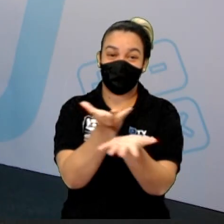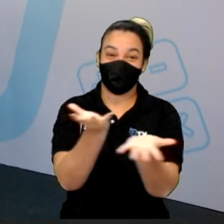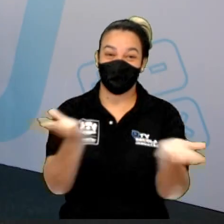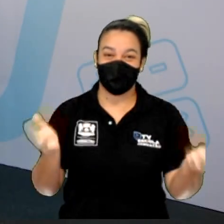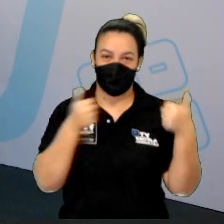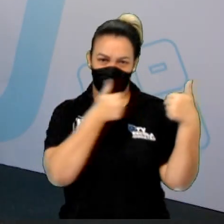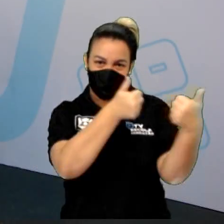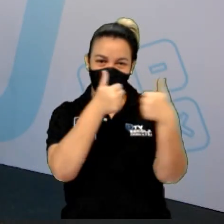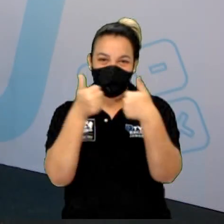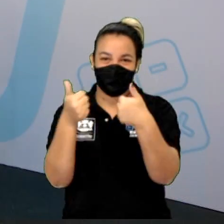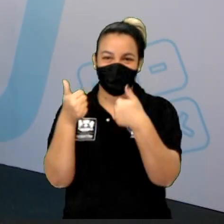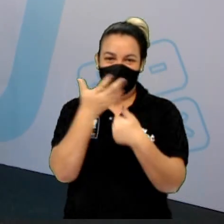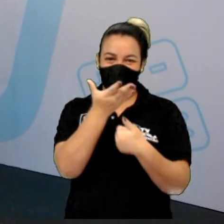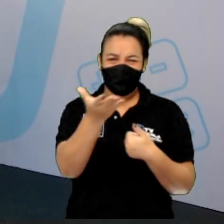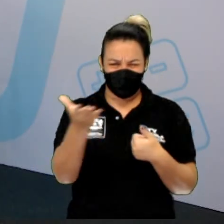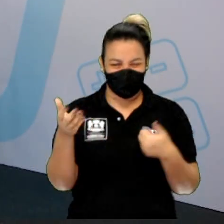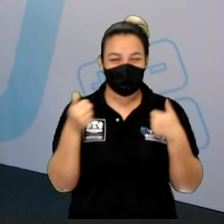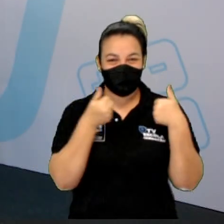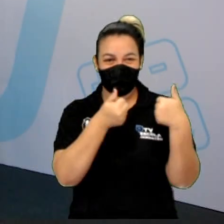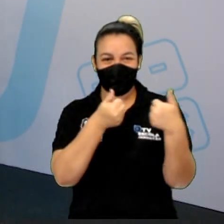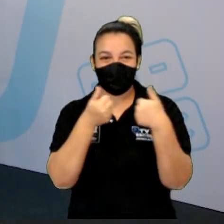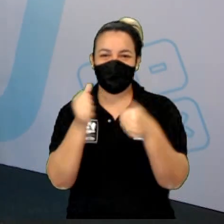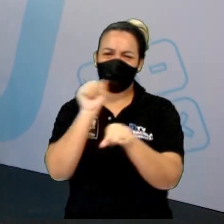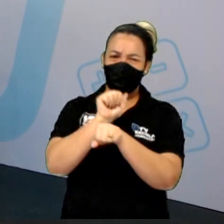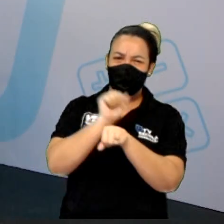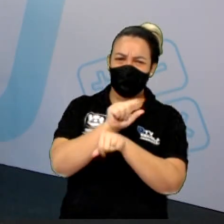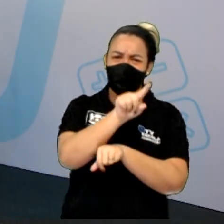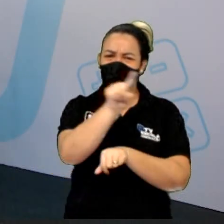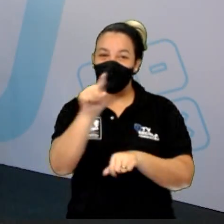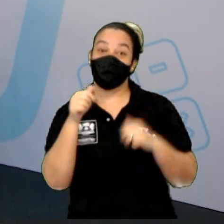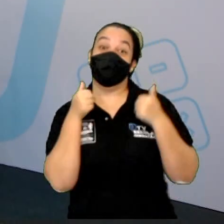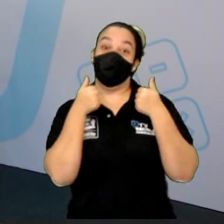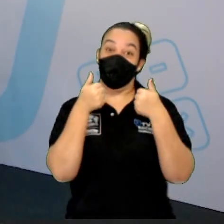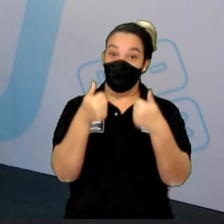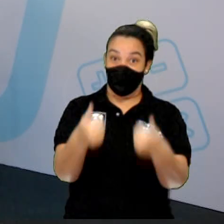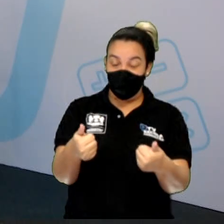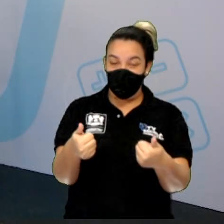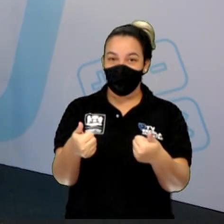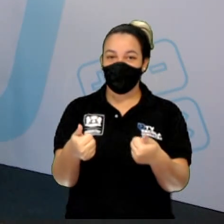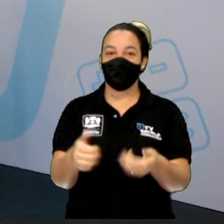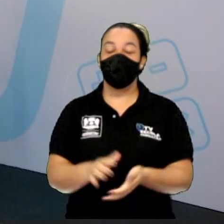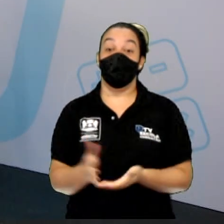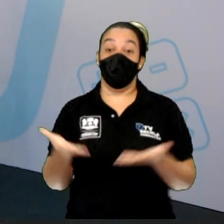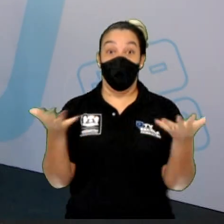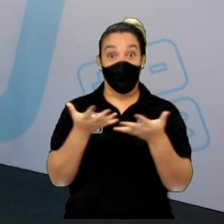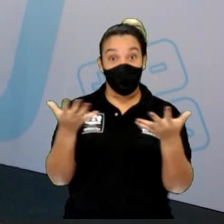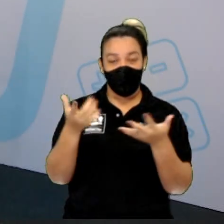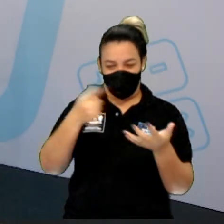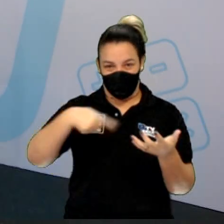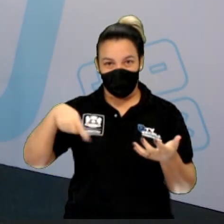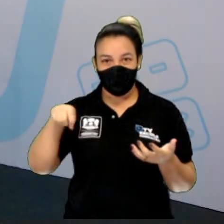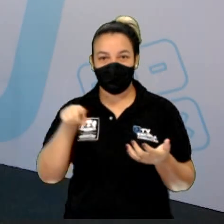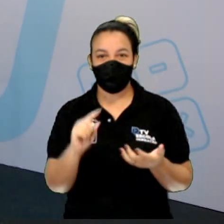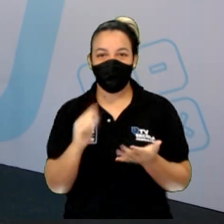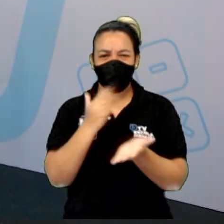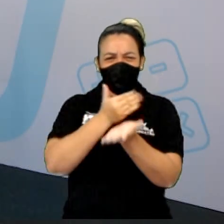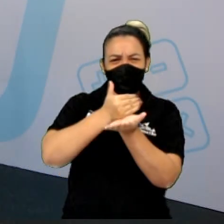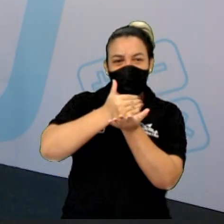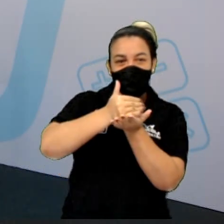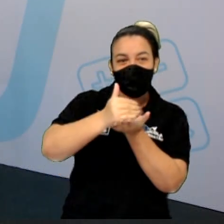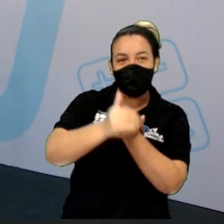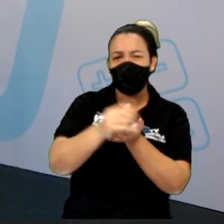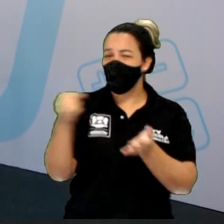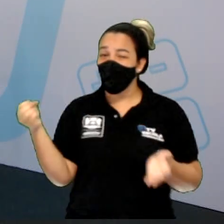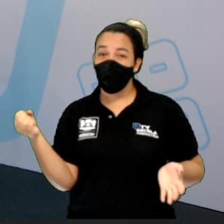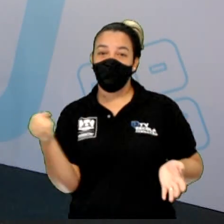pessoal, tudo bem com vocês? Como é que vocês estão? Espero que estejam todos bem. Nós hoje vamos iniciar um